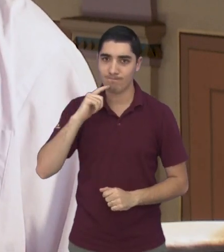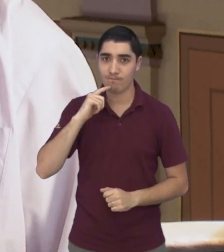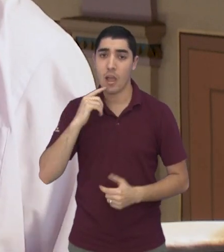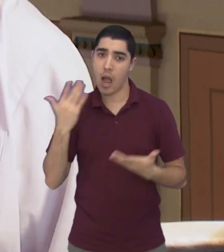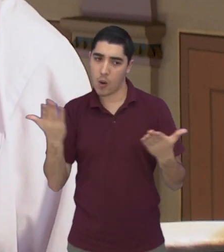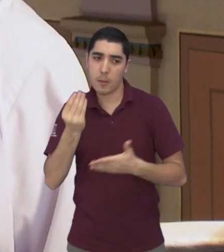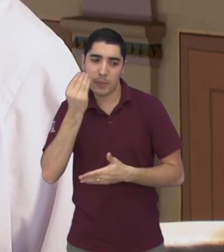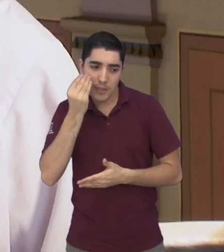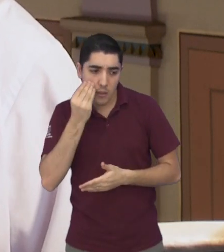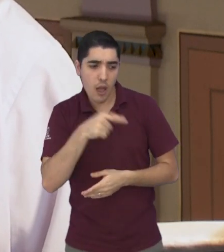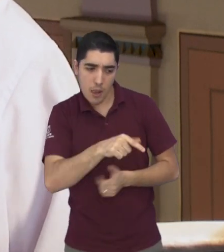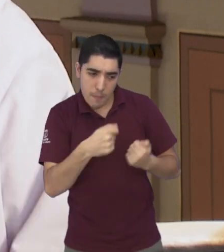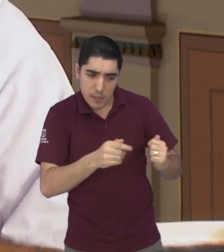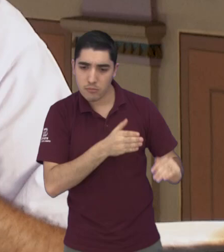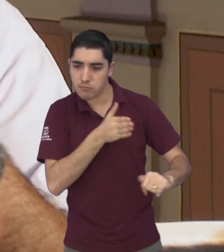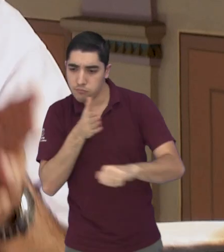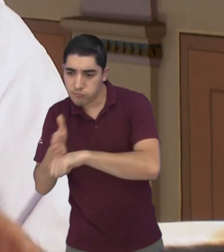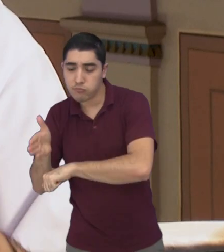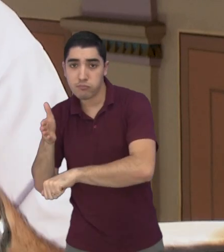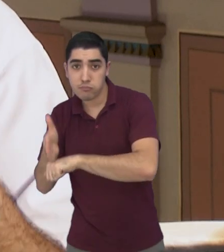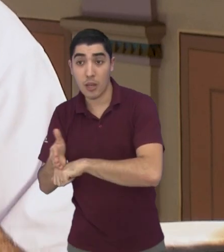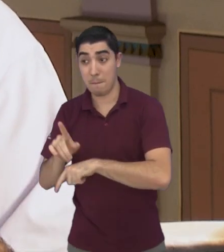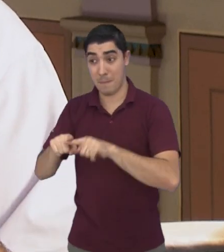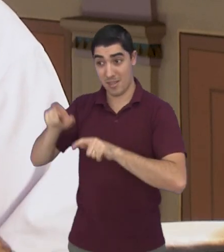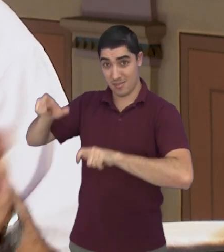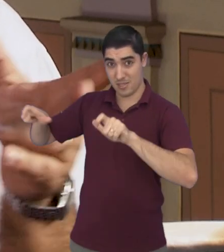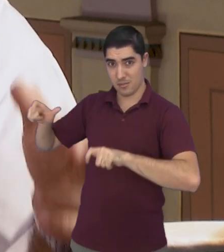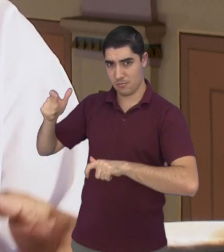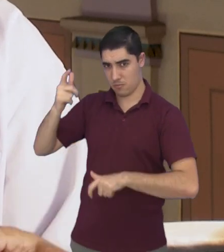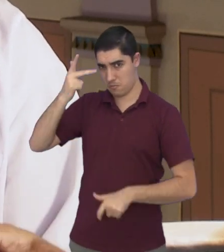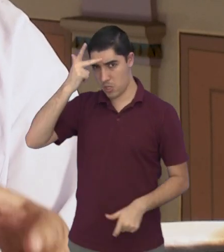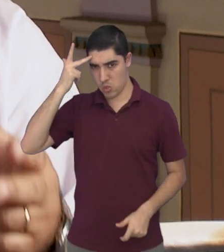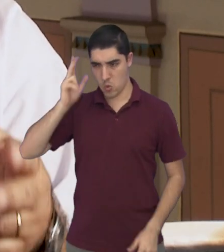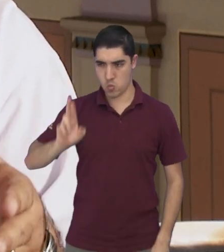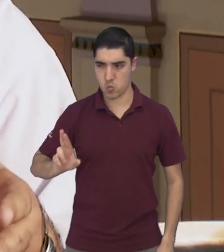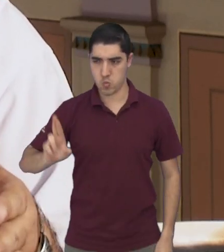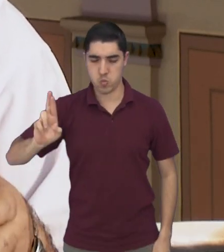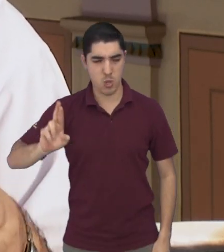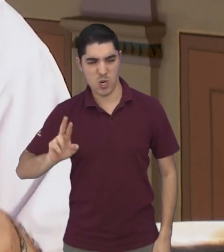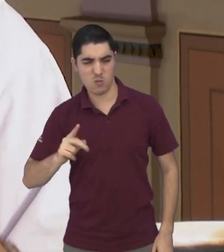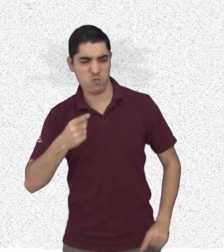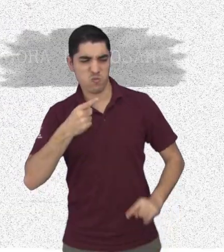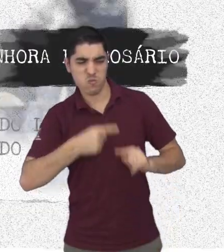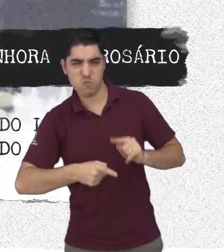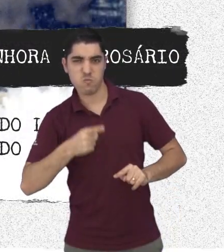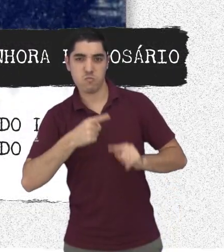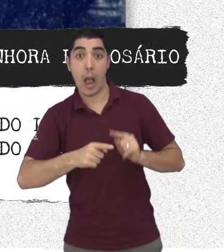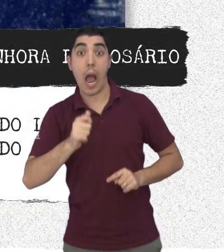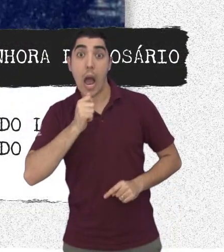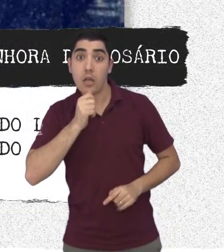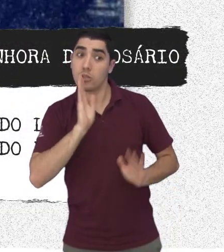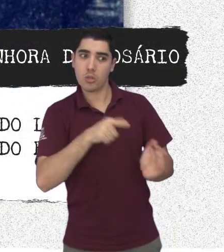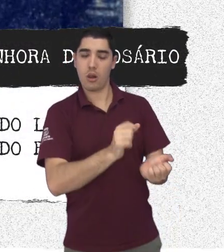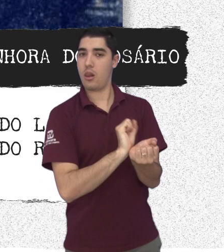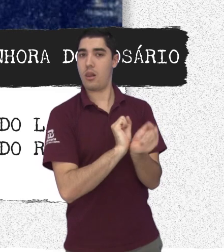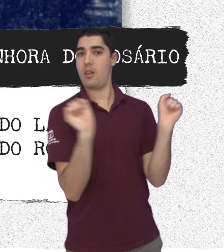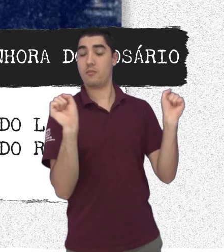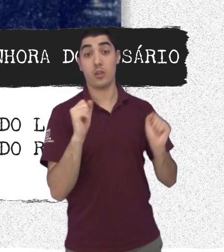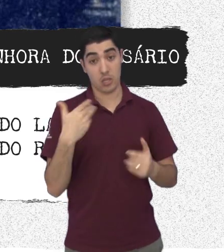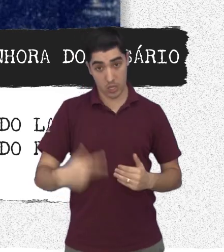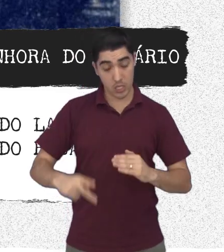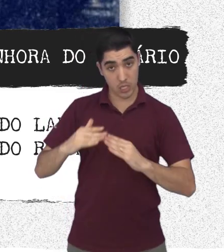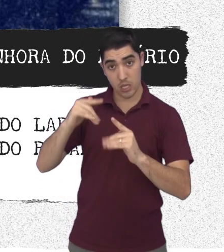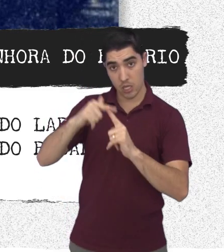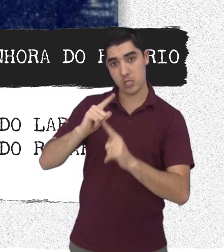barganhar e ganhar tempo. Então essas ordens são, digamos, permitidas e toleradas. Aqui em São José dos Campos existia uma igreja